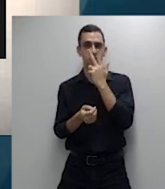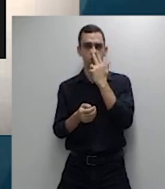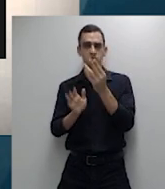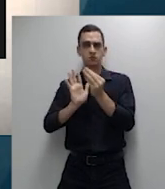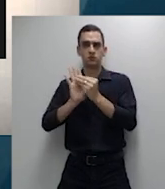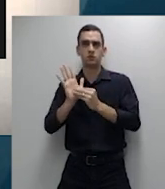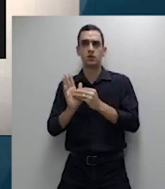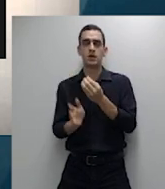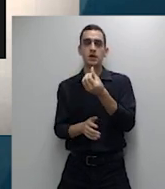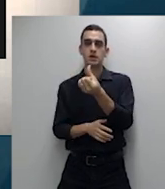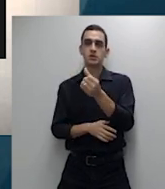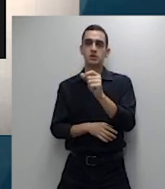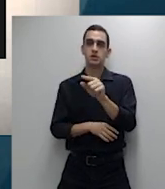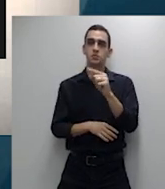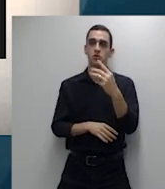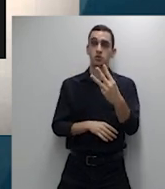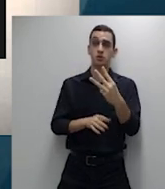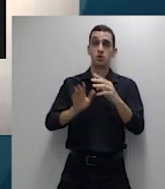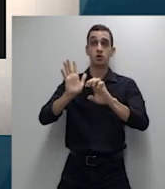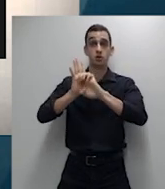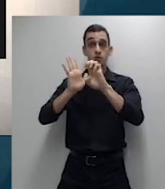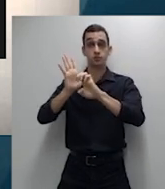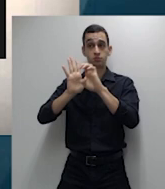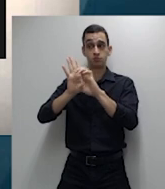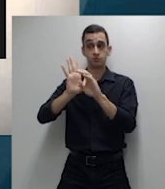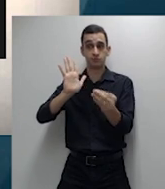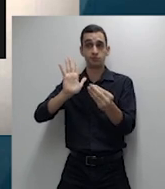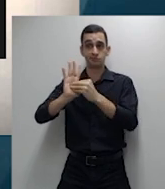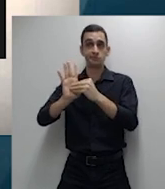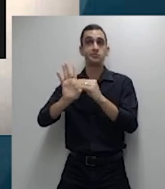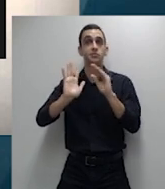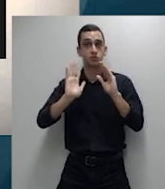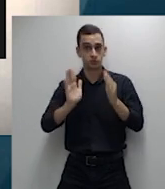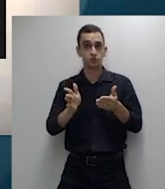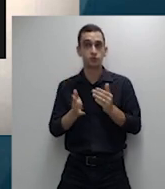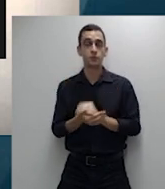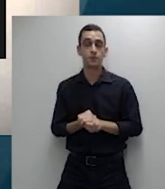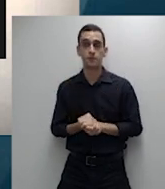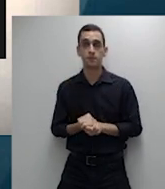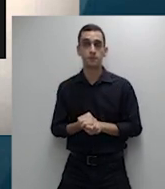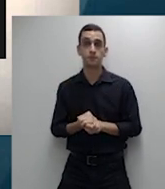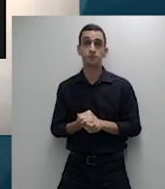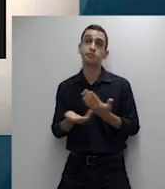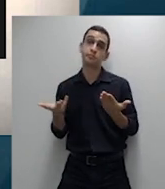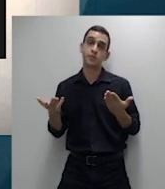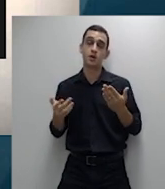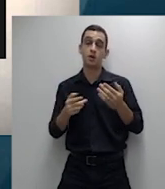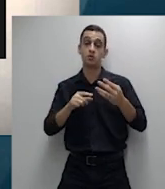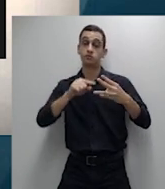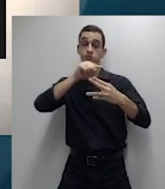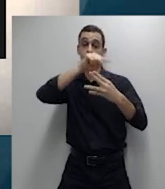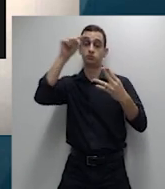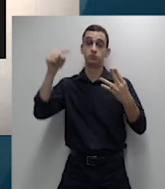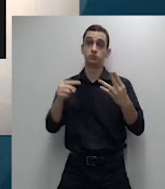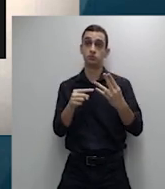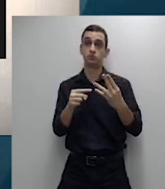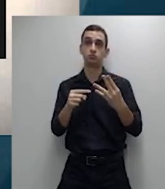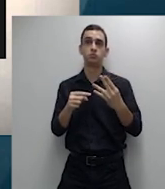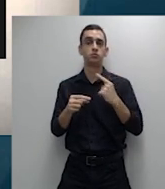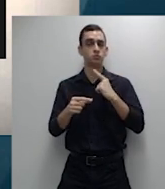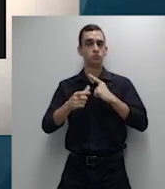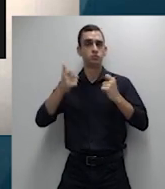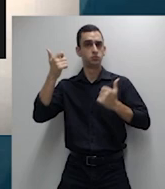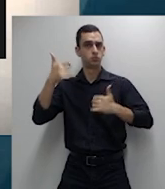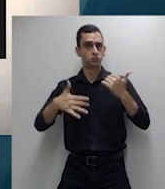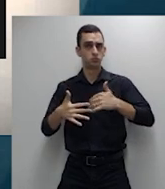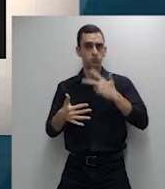6.3 do respectivo edital o tribunal de origem no entanto entendeu que não